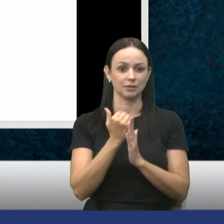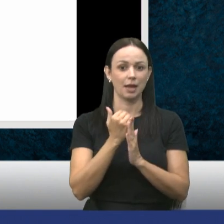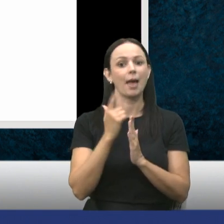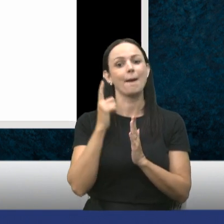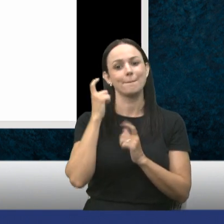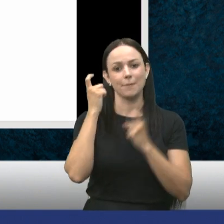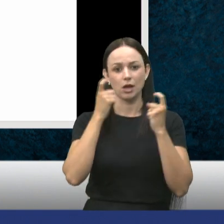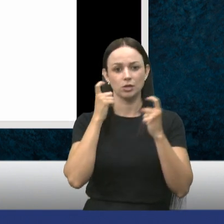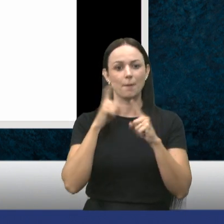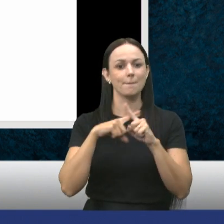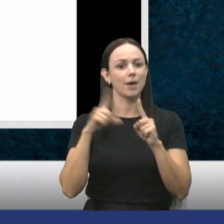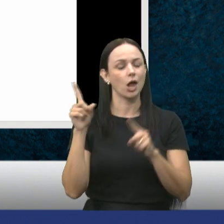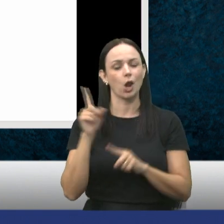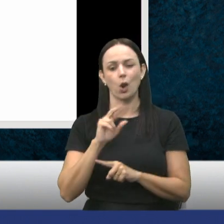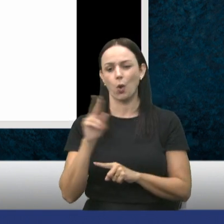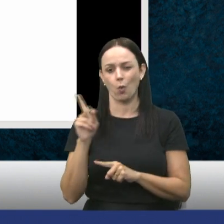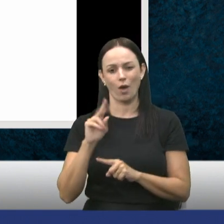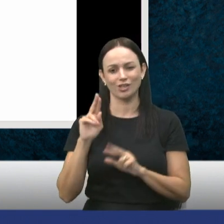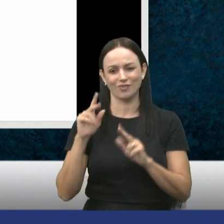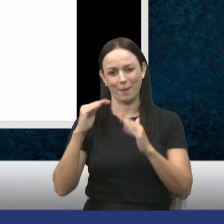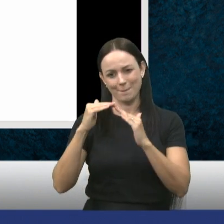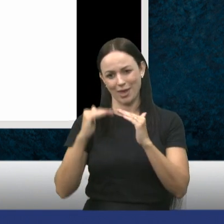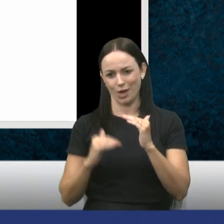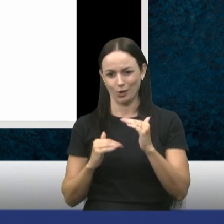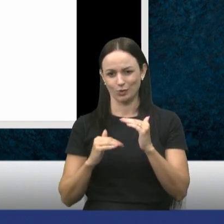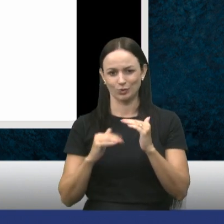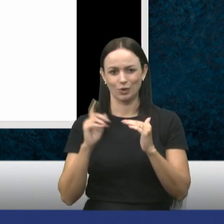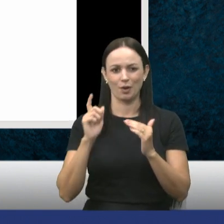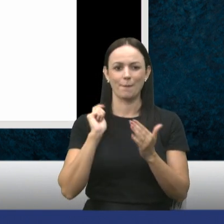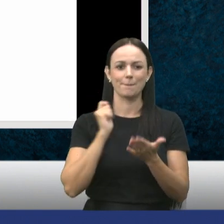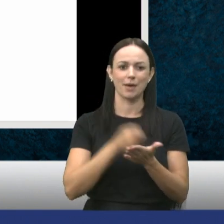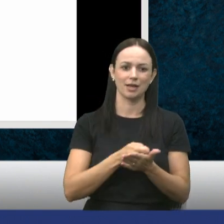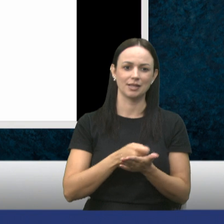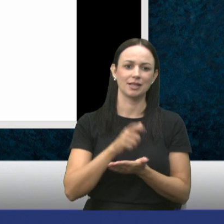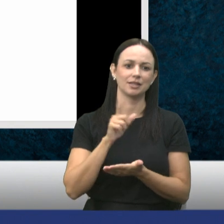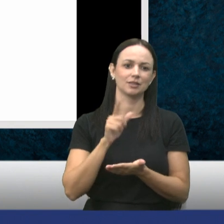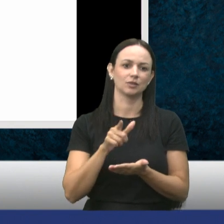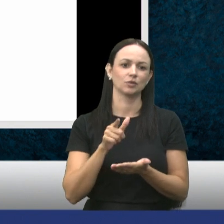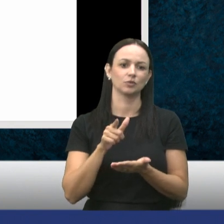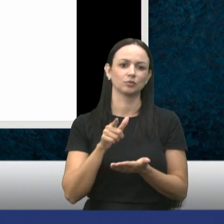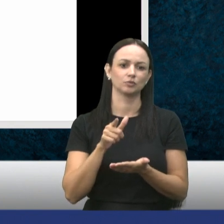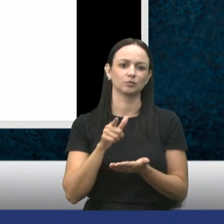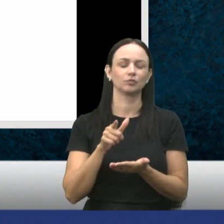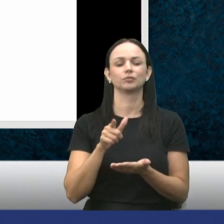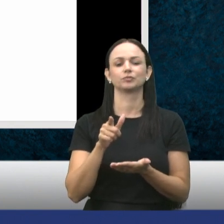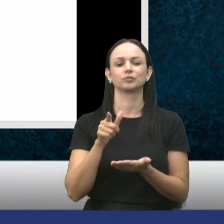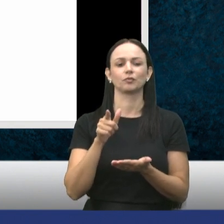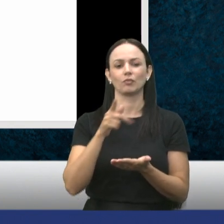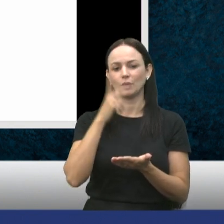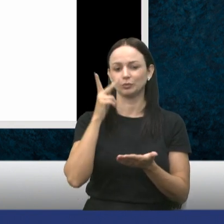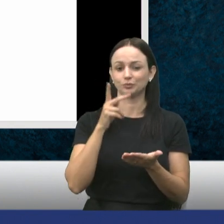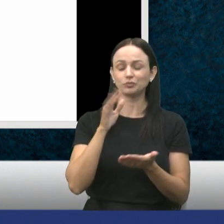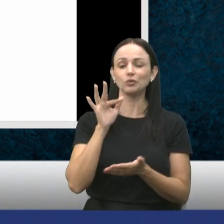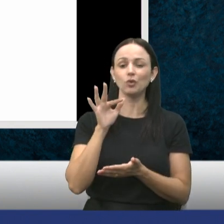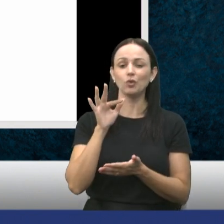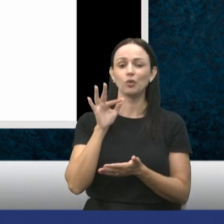preocupação, mas não é o caso, porque a despesa liquidada é quando o fornecedor ou